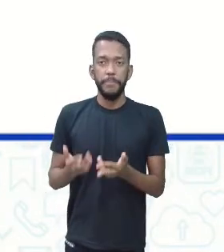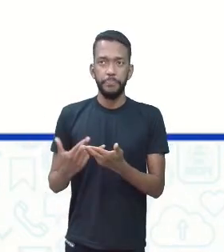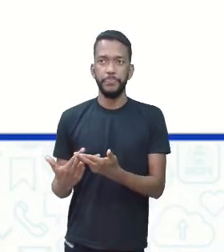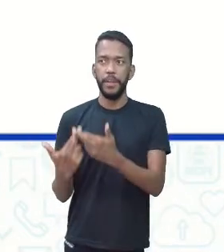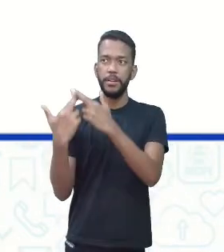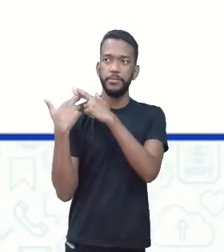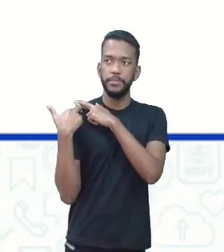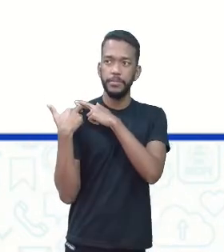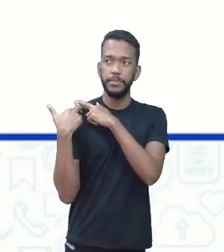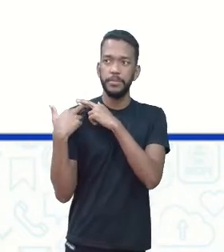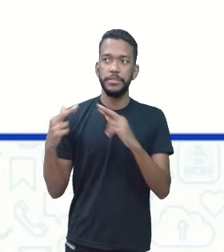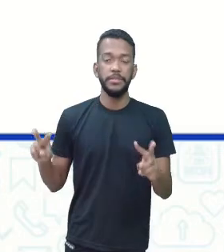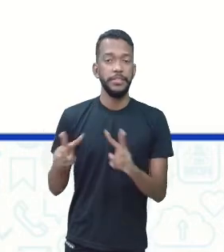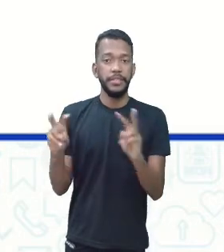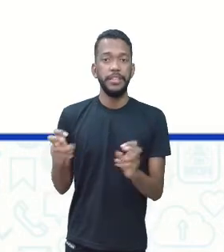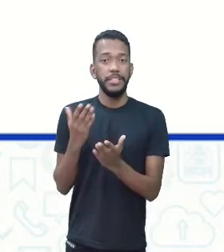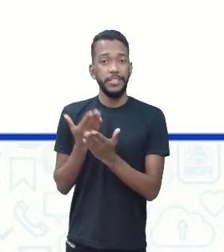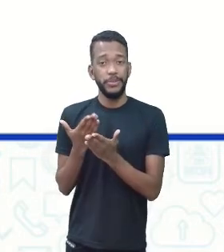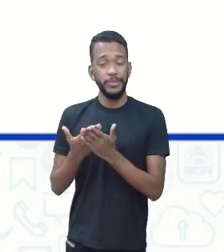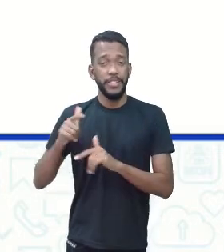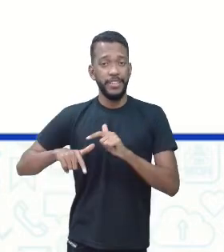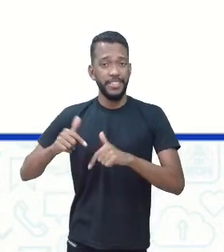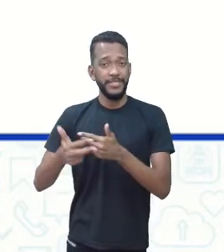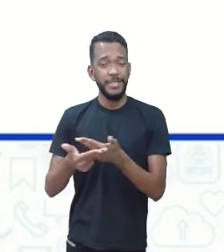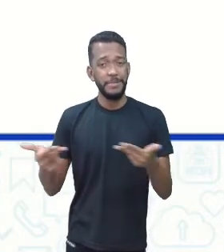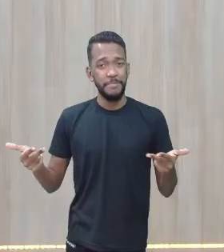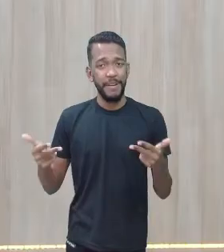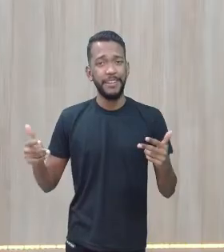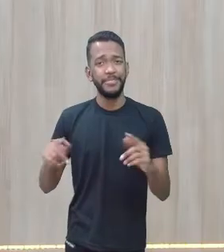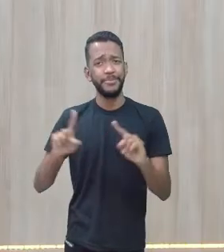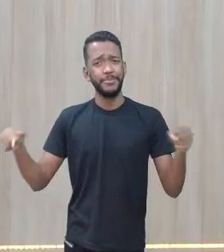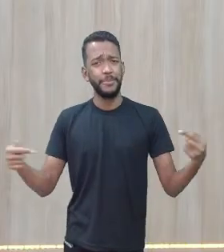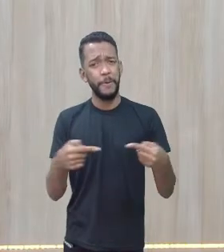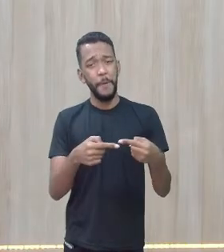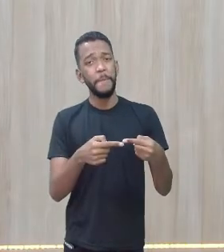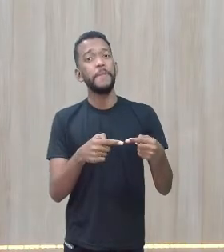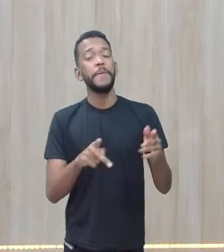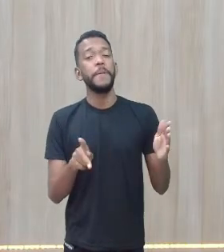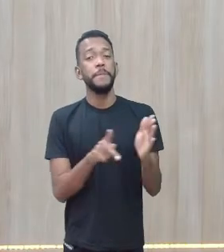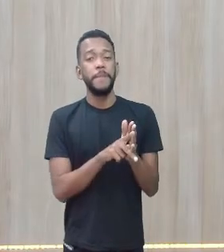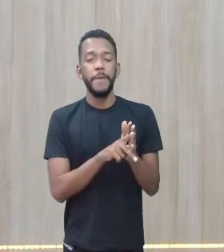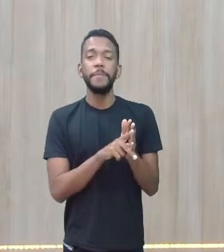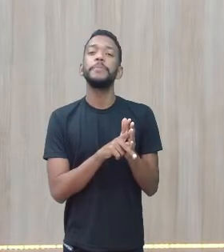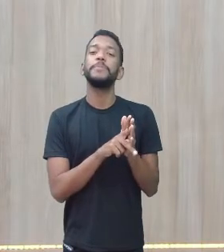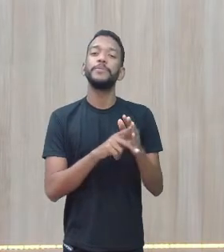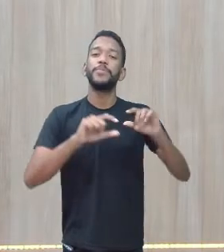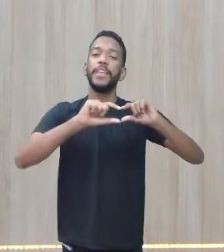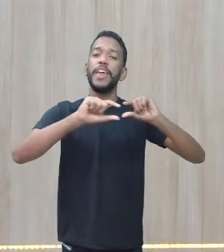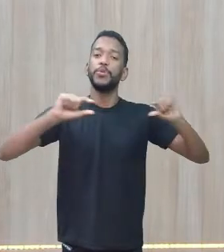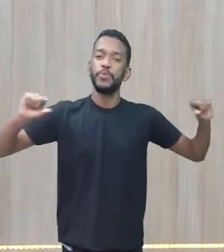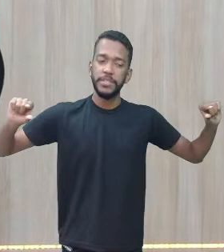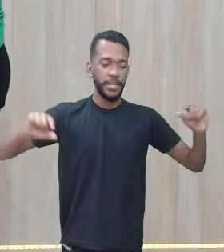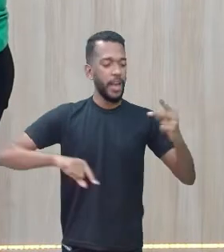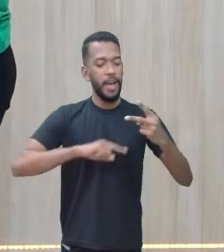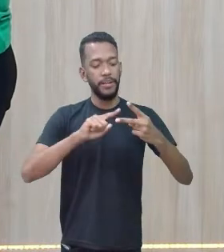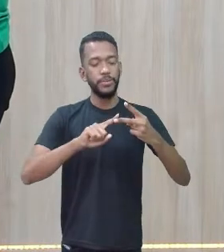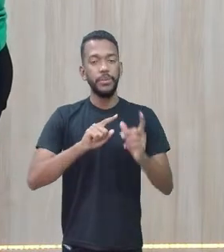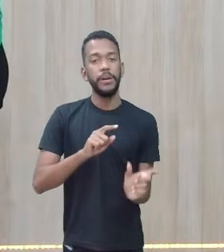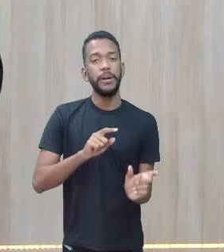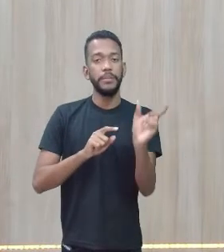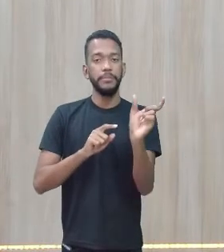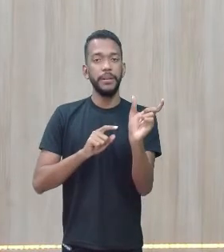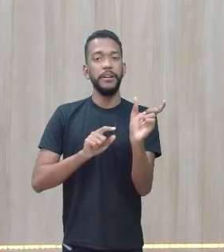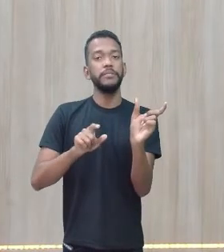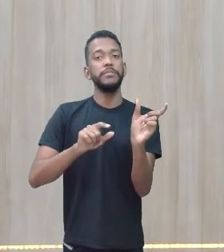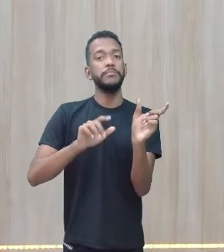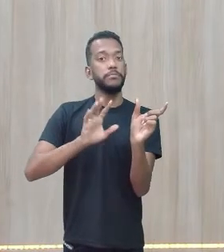responsável para estudar os aspectos relacionados ao enunciado, à palavra, no